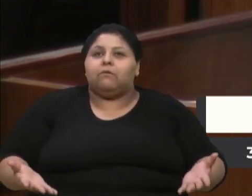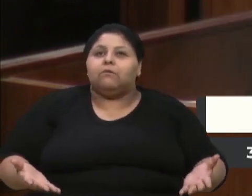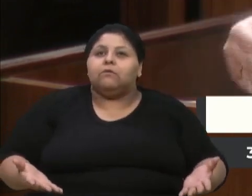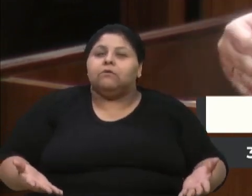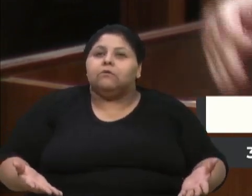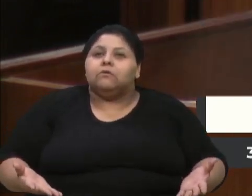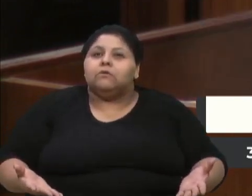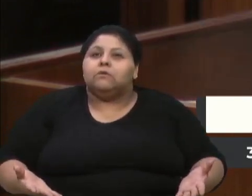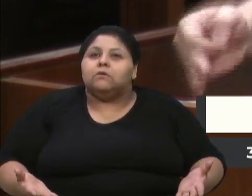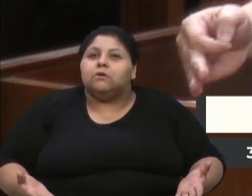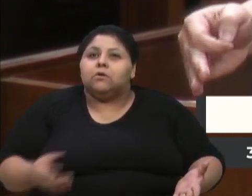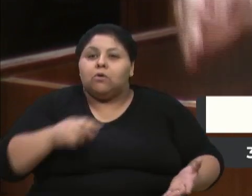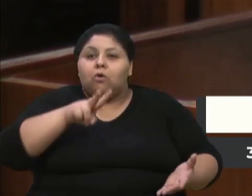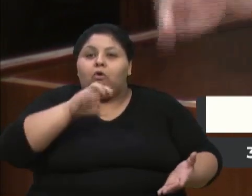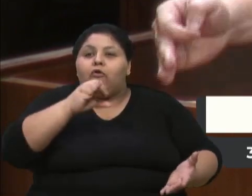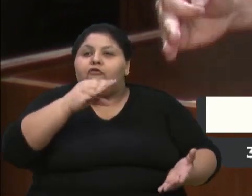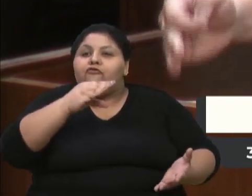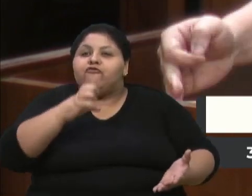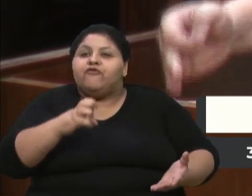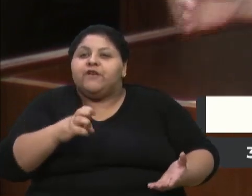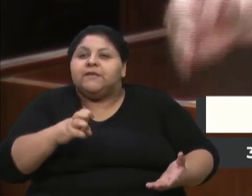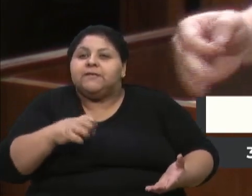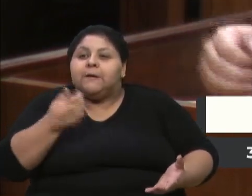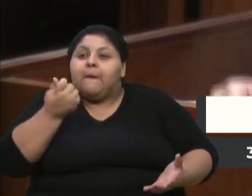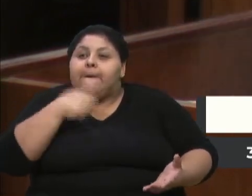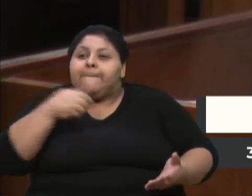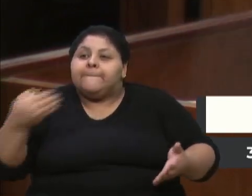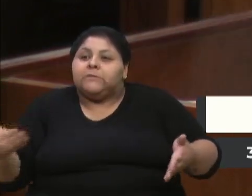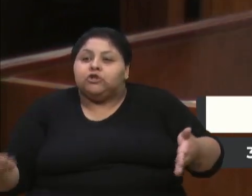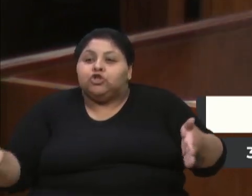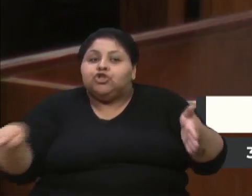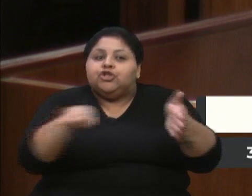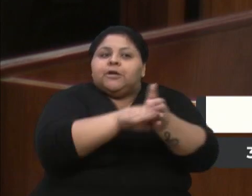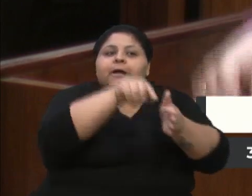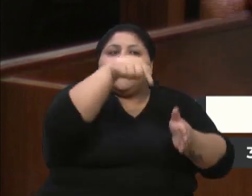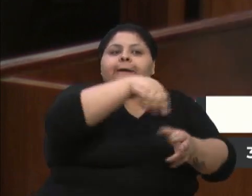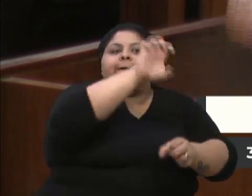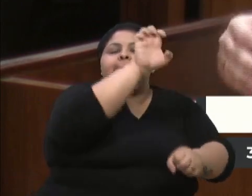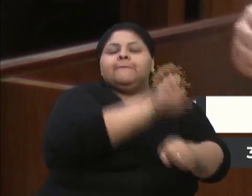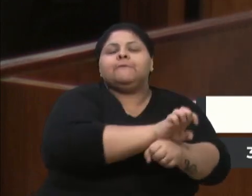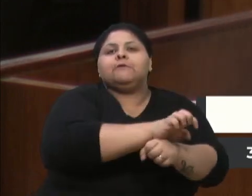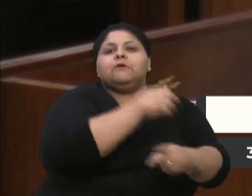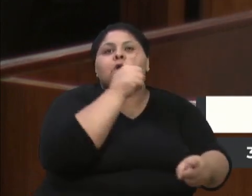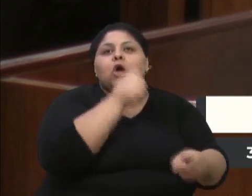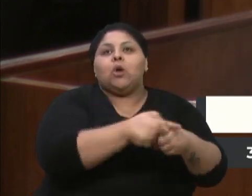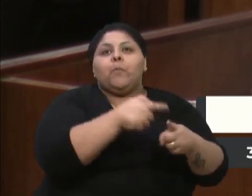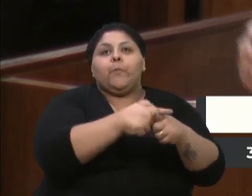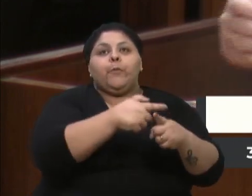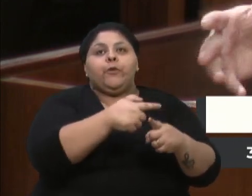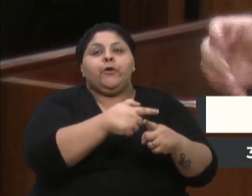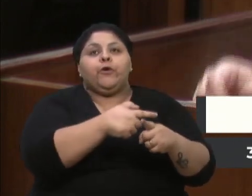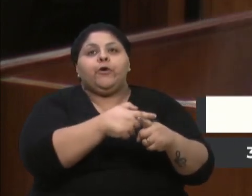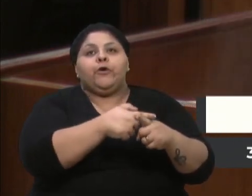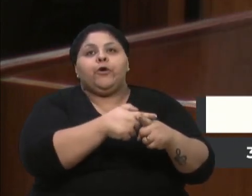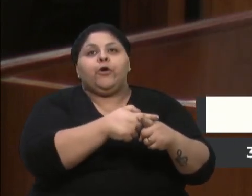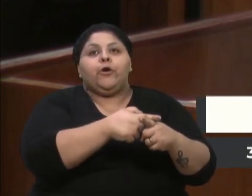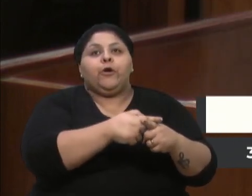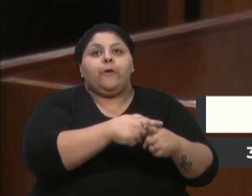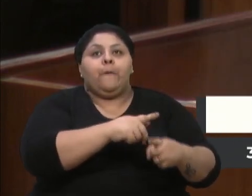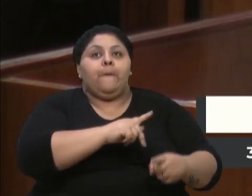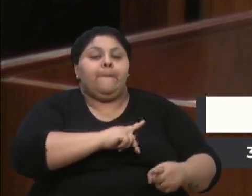Onde o vice teve que vir, o Alckmin teve que vir aqui no estado, porque ele estava na Índia com a Esbanja dançando.